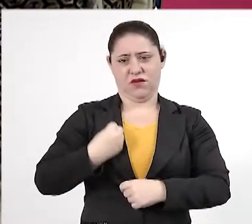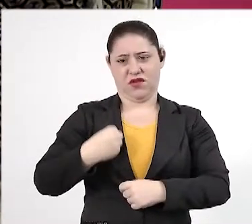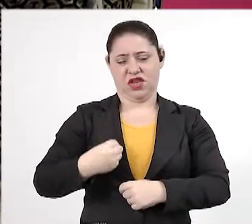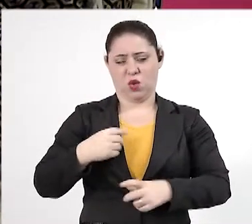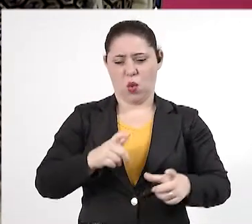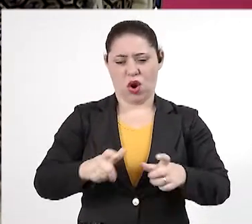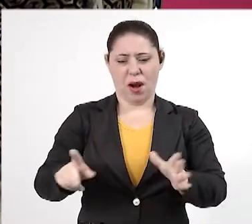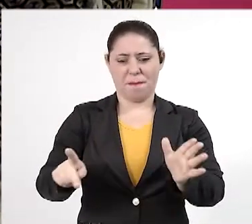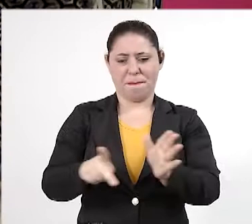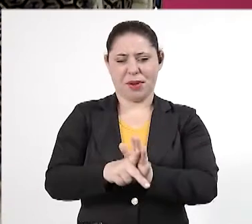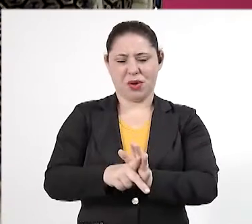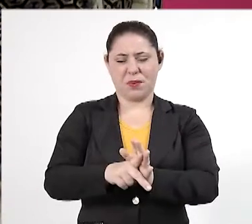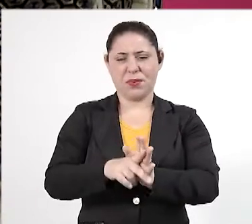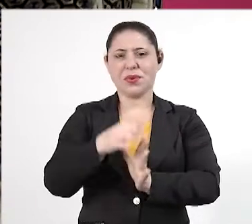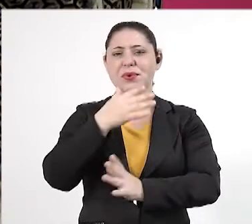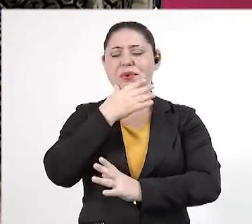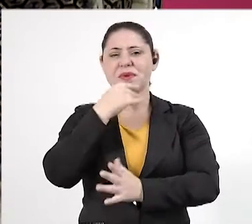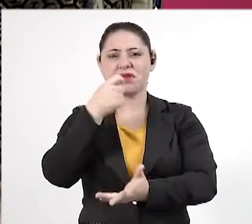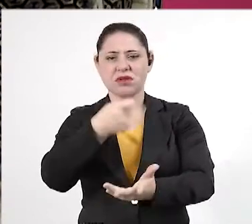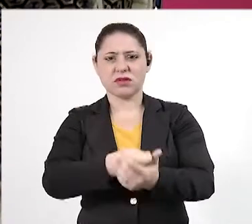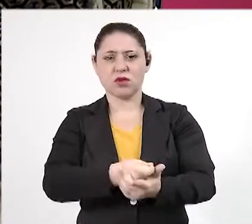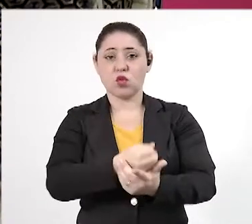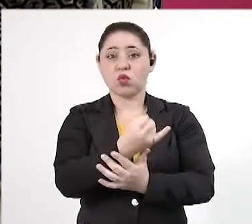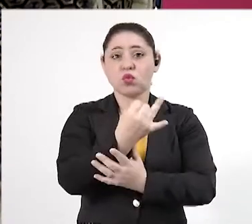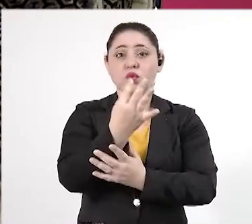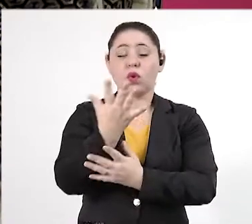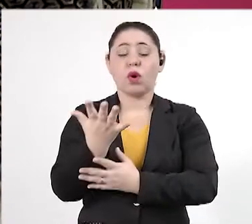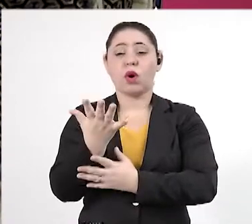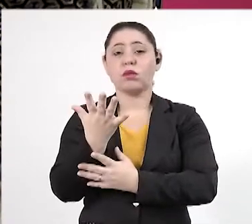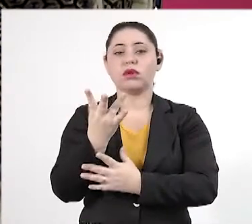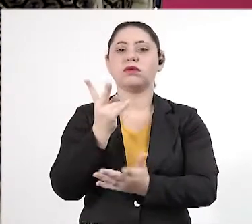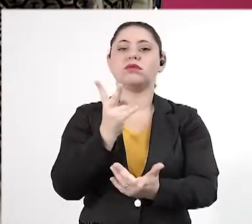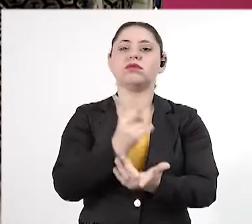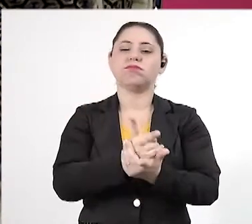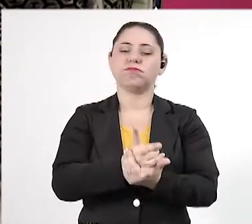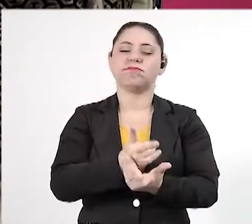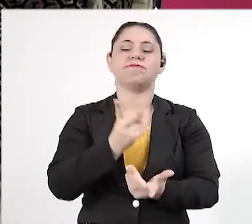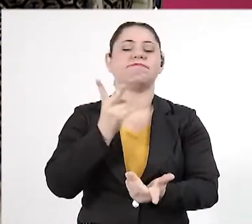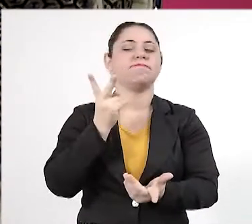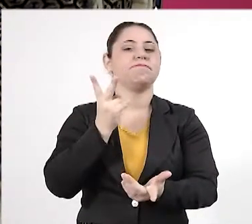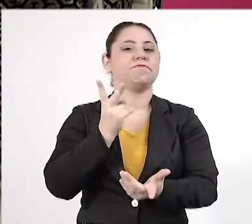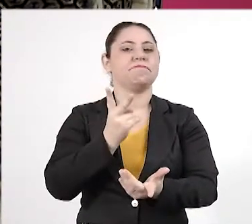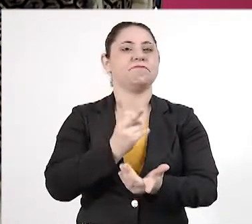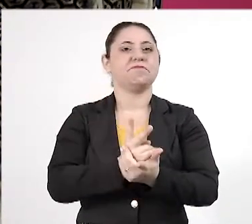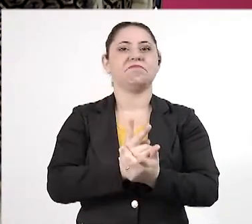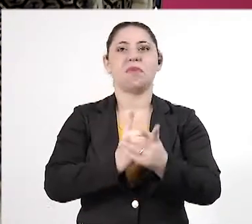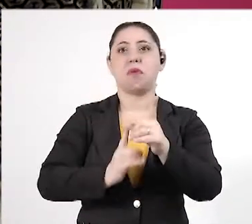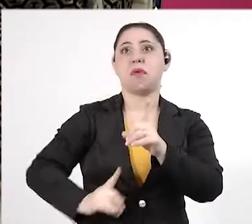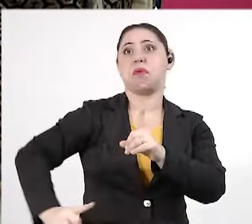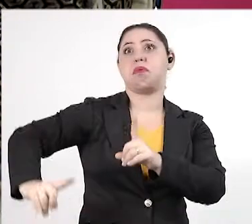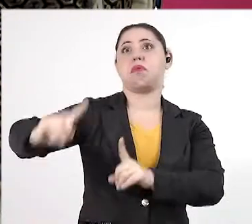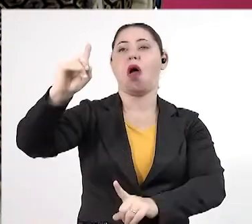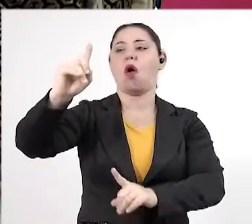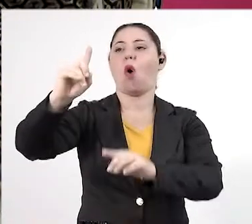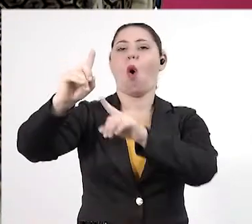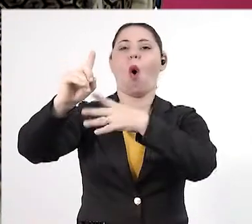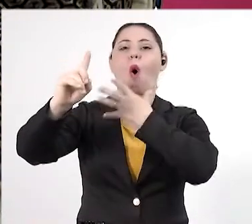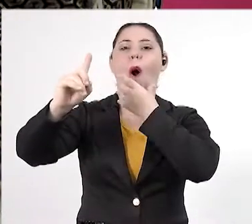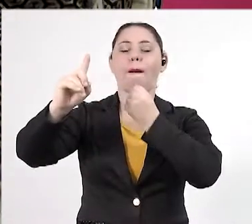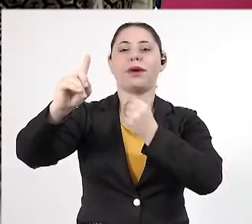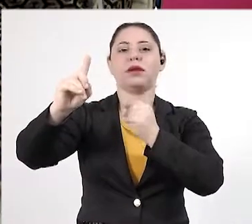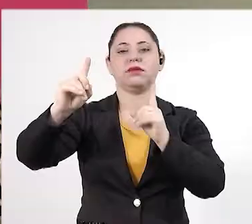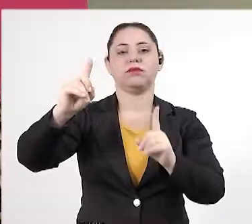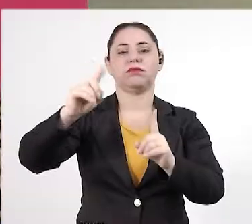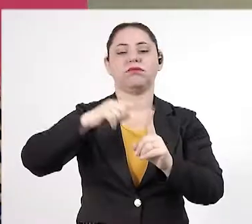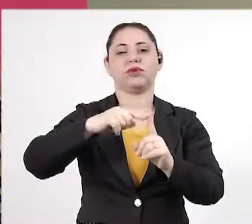ambiente que é tipicamente masculino. A gente viu aí os números, nós somos constantemente, né, superadas por um volume maior